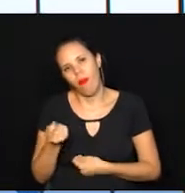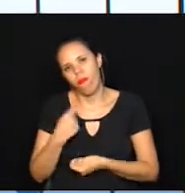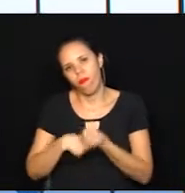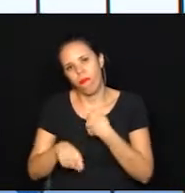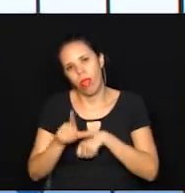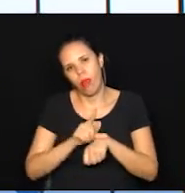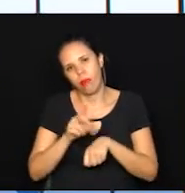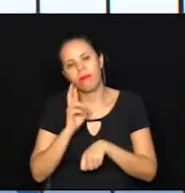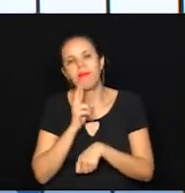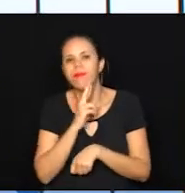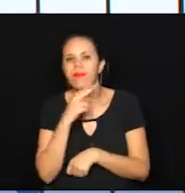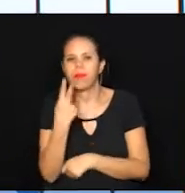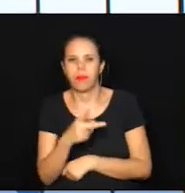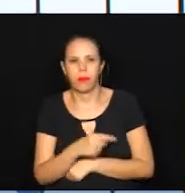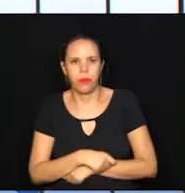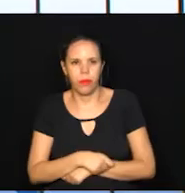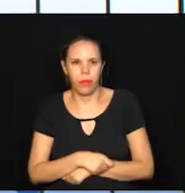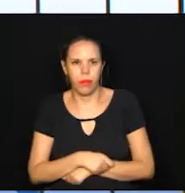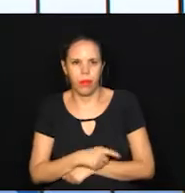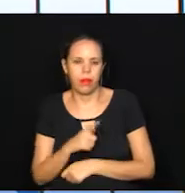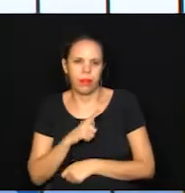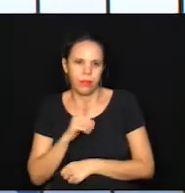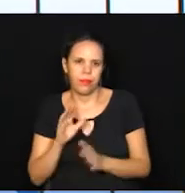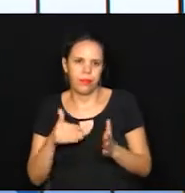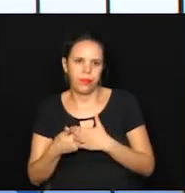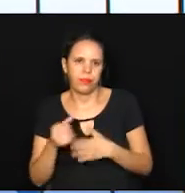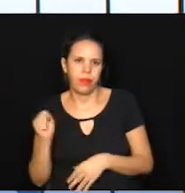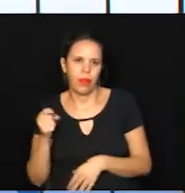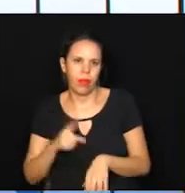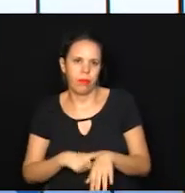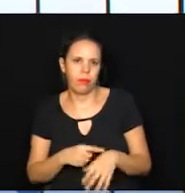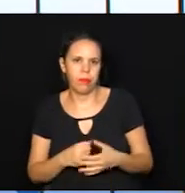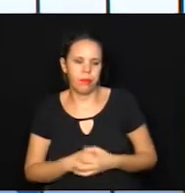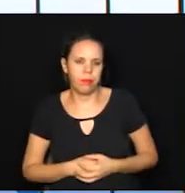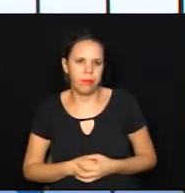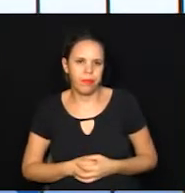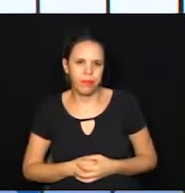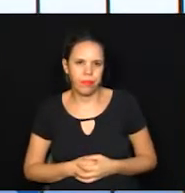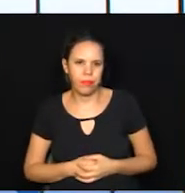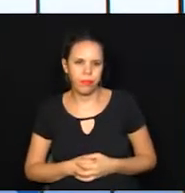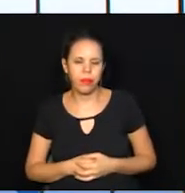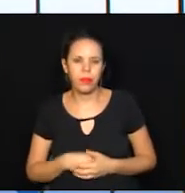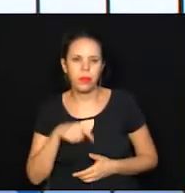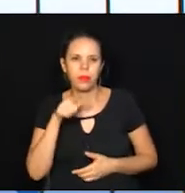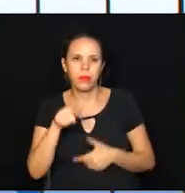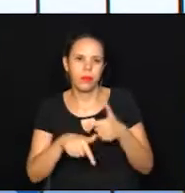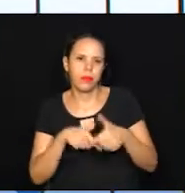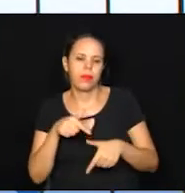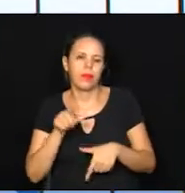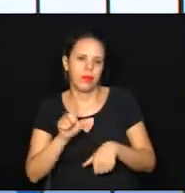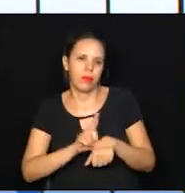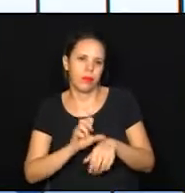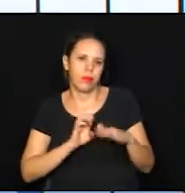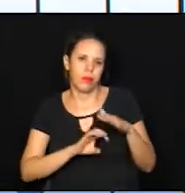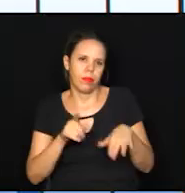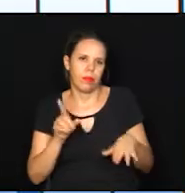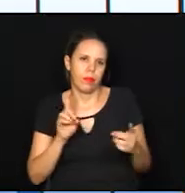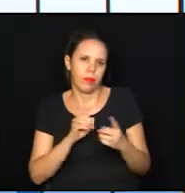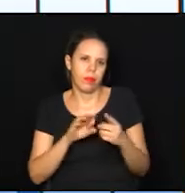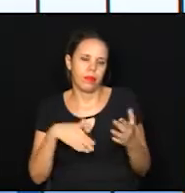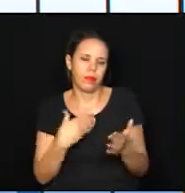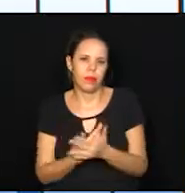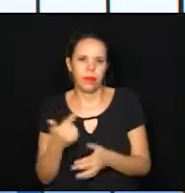negócio, um restaurante que tem que fechar às 8 horas. Mas no seu alvará diz que você pode funcionar até